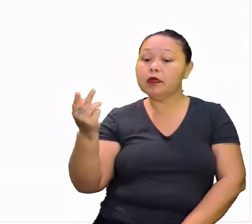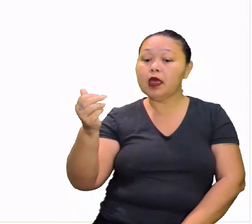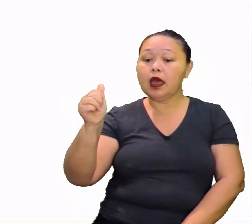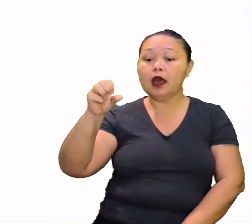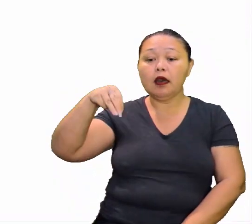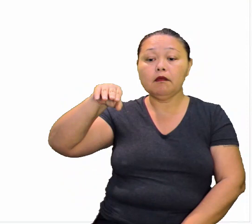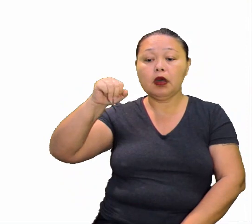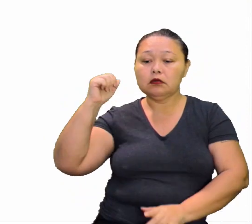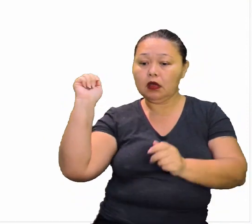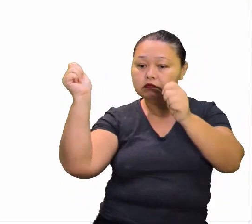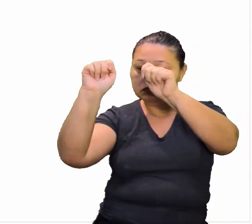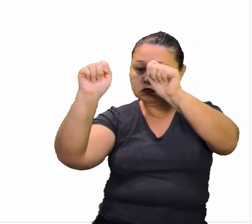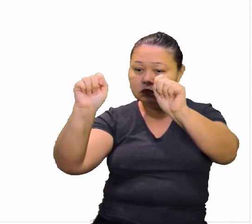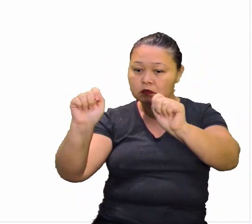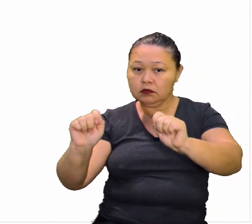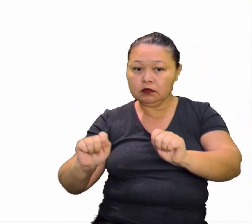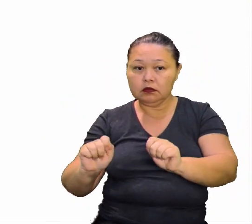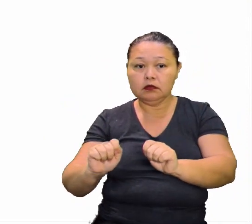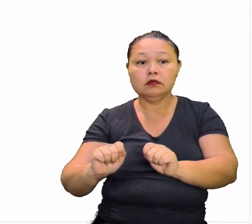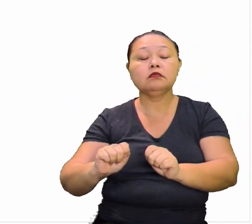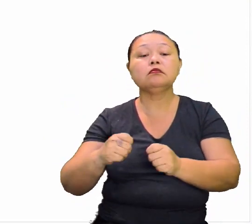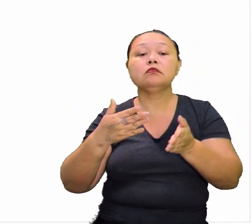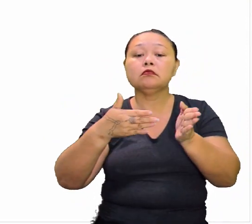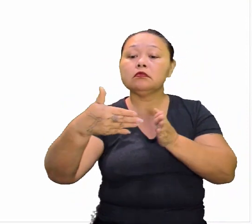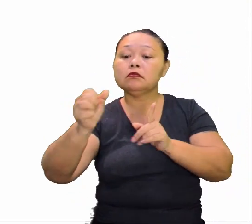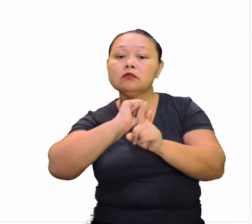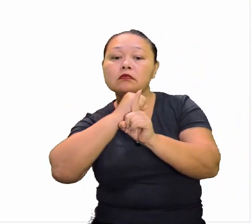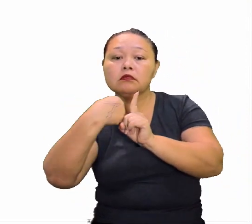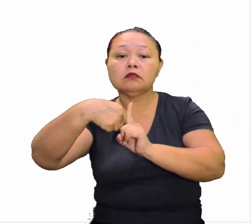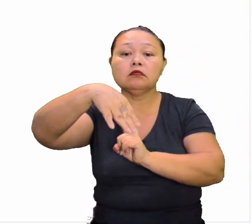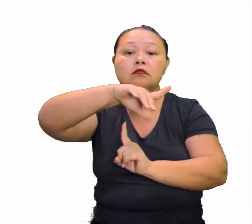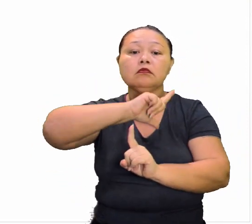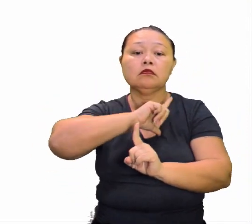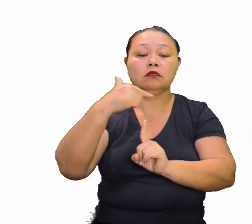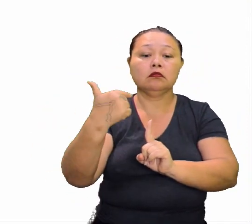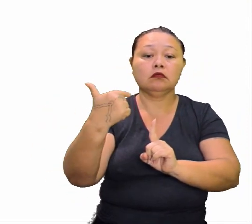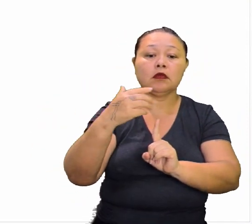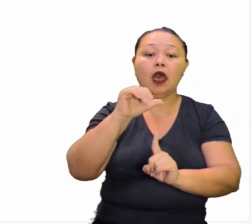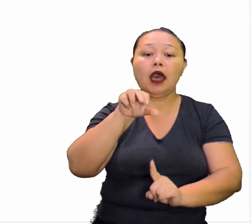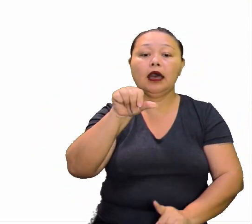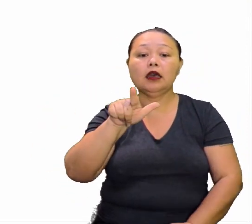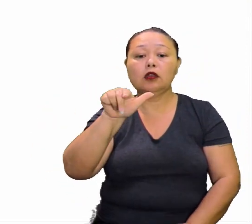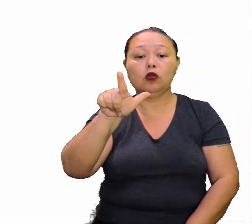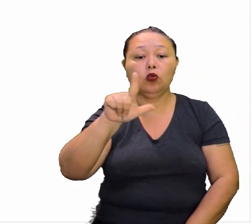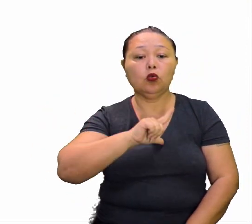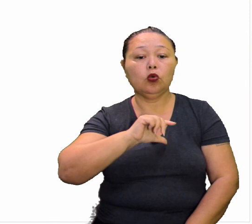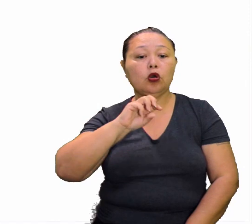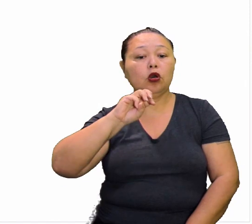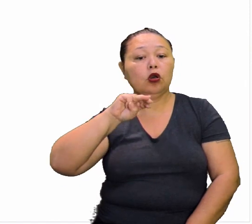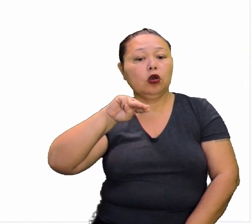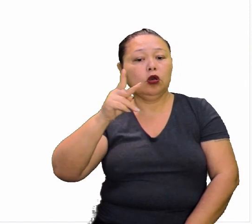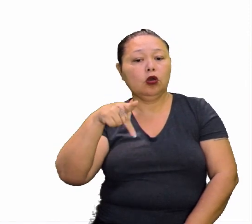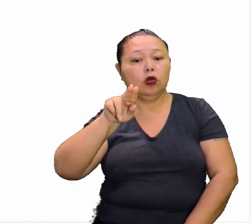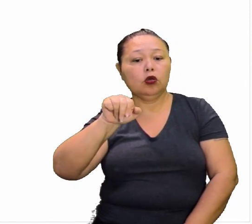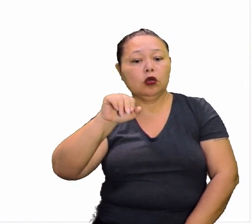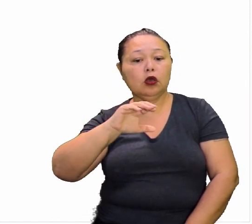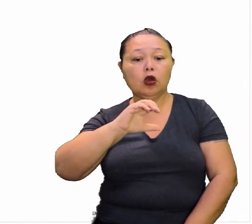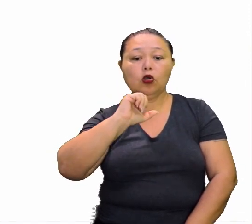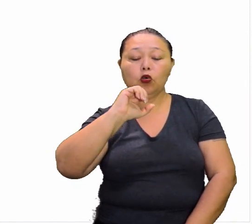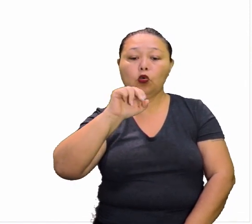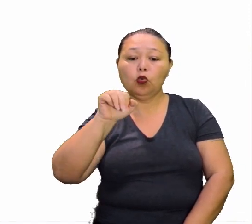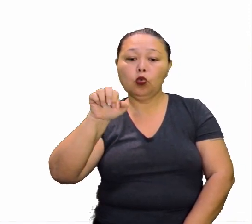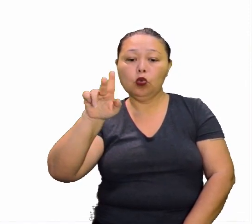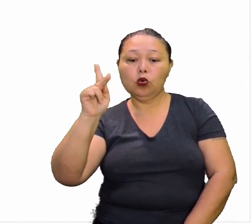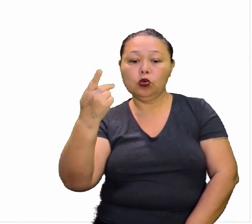Hammurabi esculpido. A divisão social, segundo o Código de Hammurabi, eu tenho Ailu, Musuqenu, Gurush